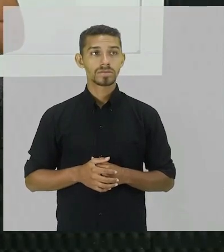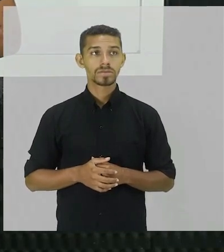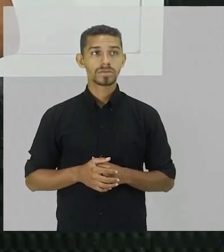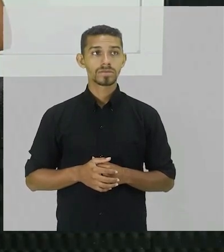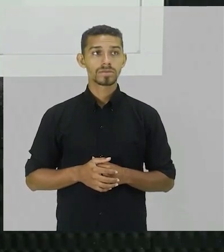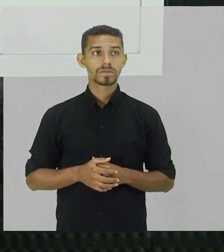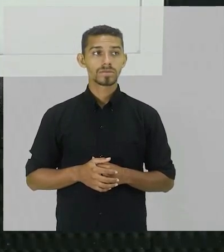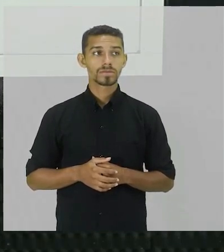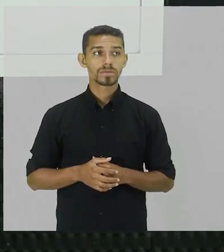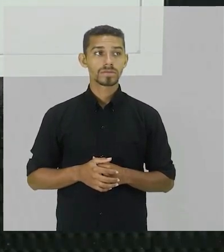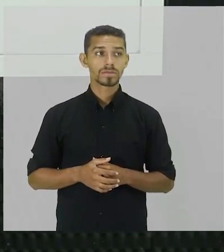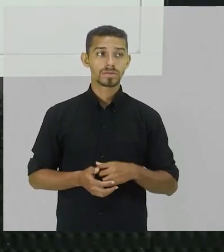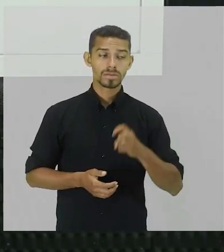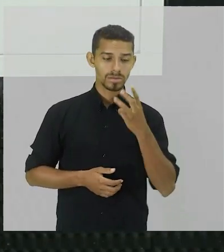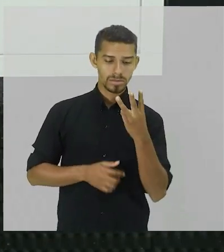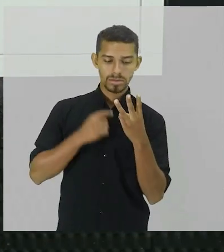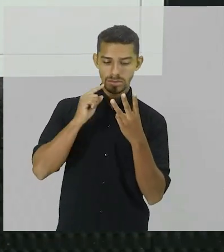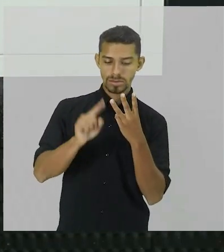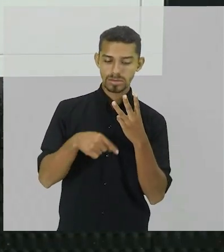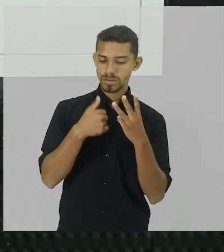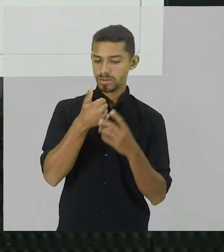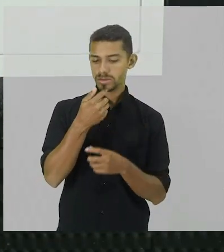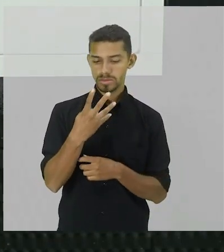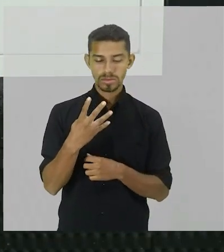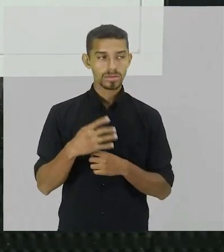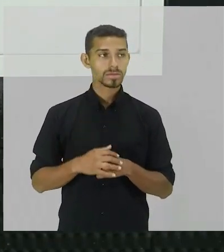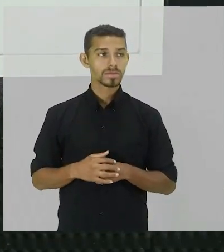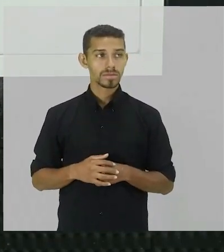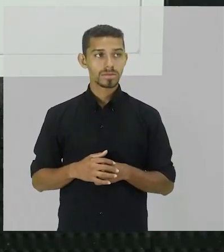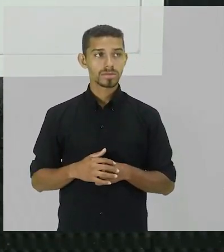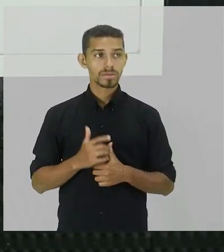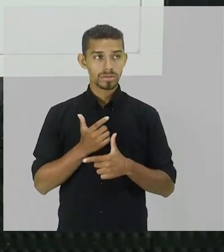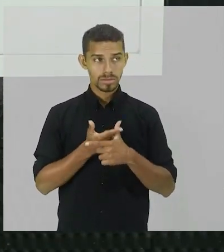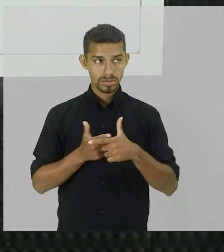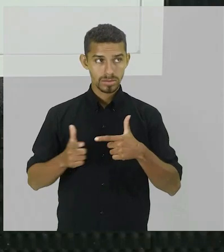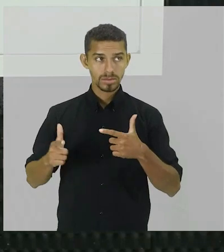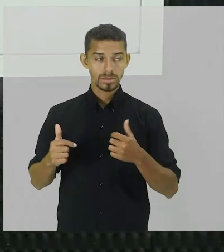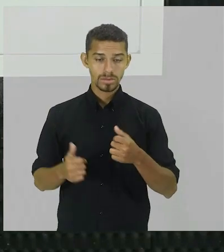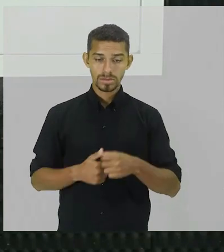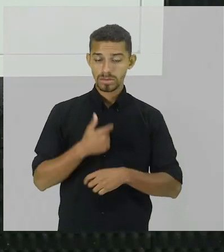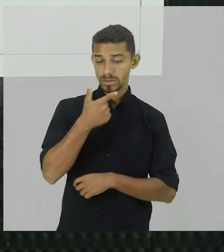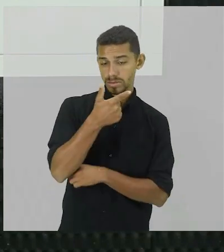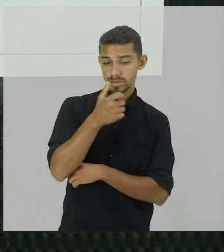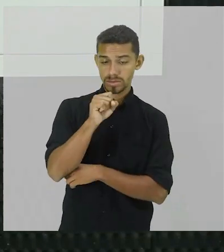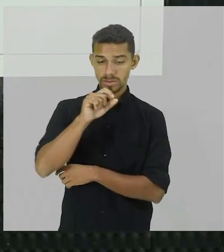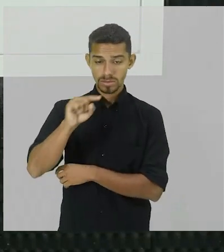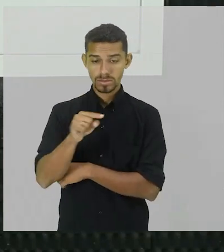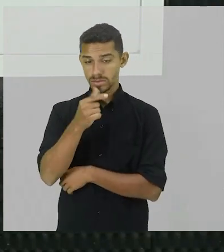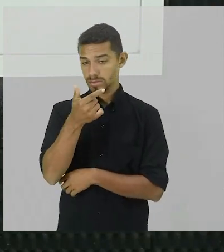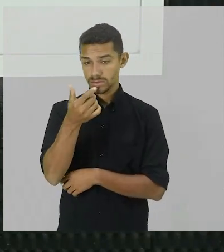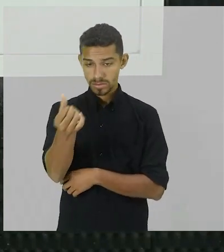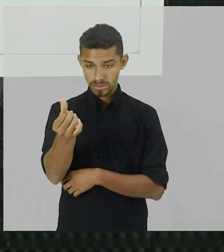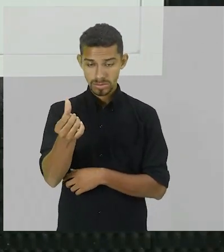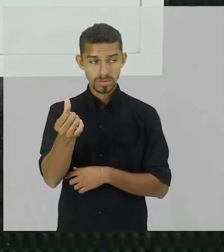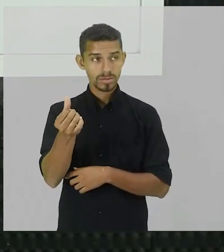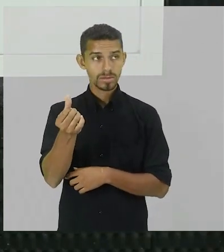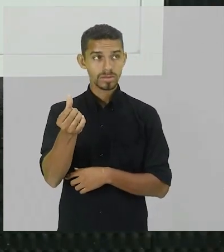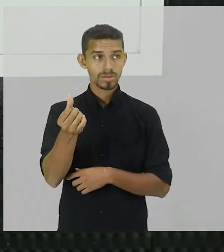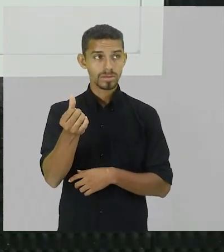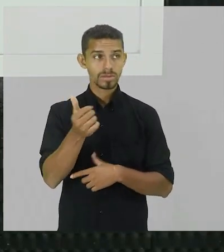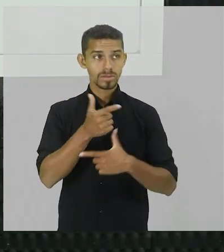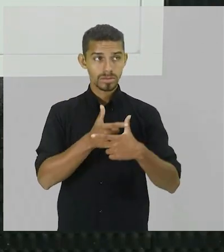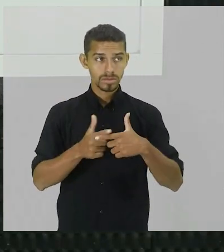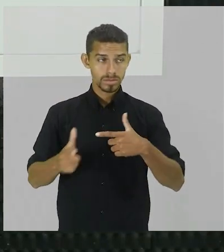Certo? Esse 3,14 passa para cá dividindo, né? Eu vou ter 28,26